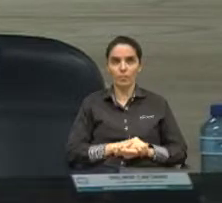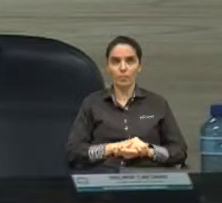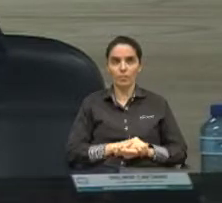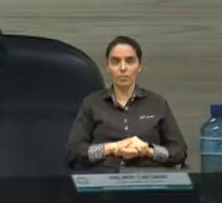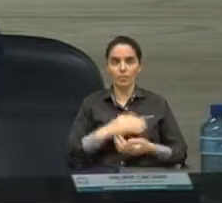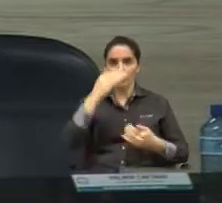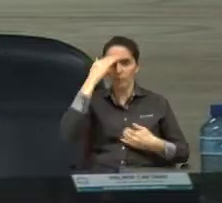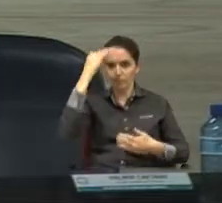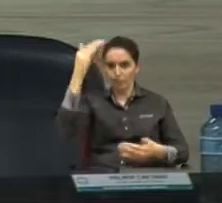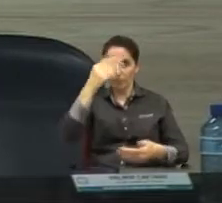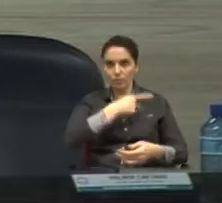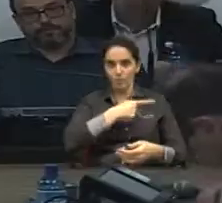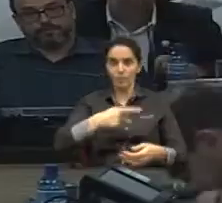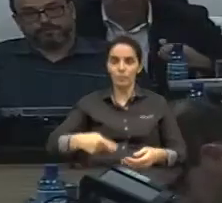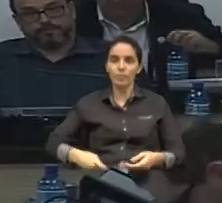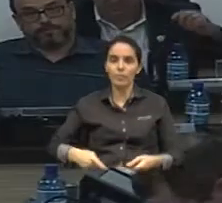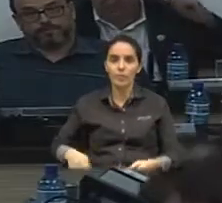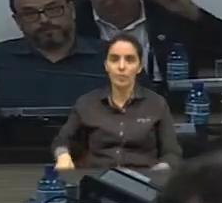Obrigado, senhor presidente.